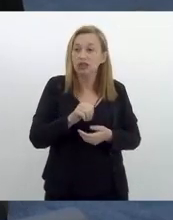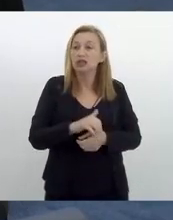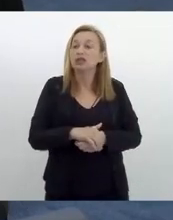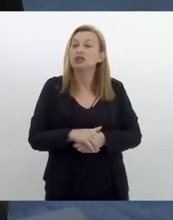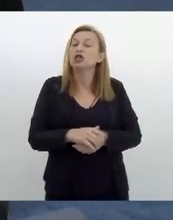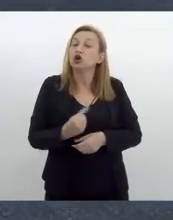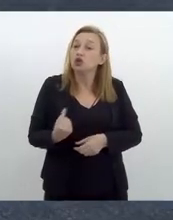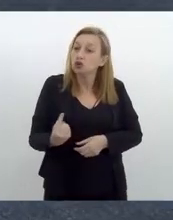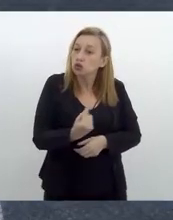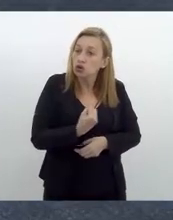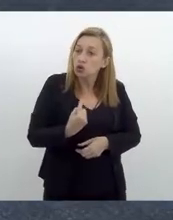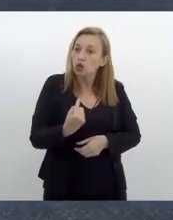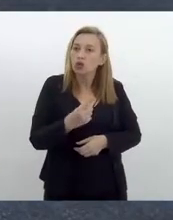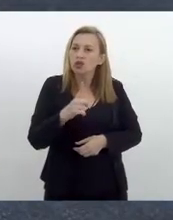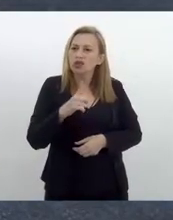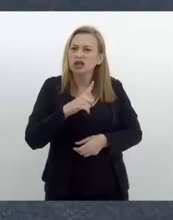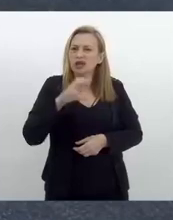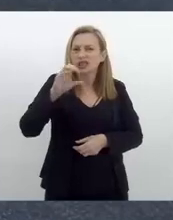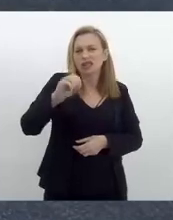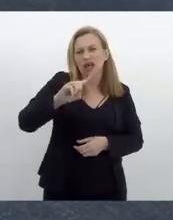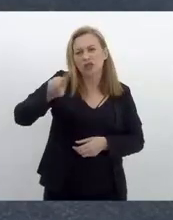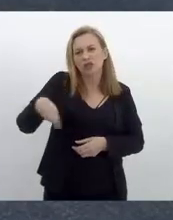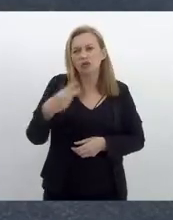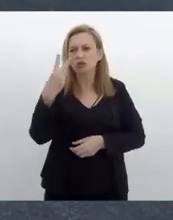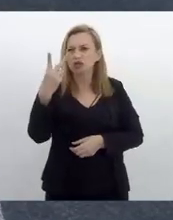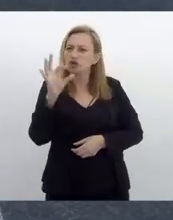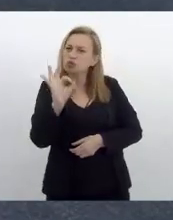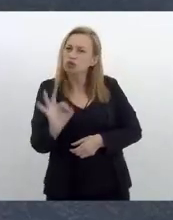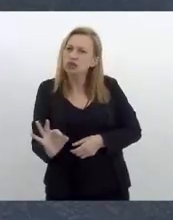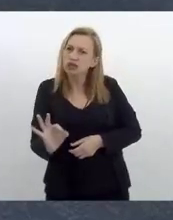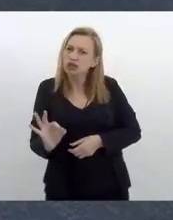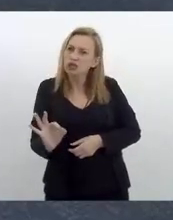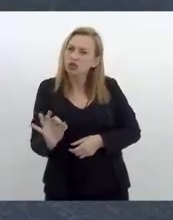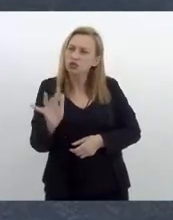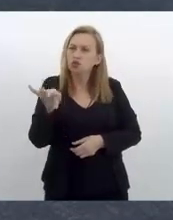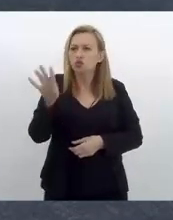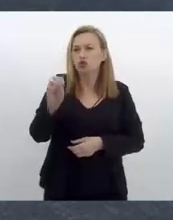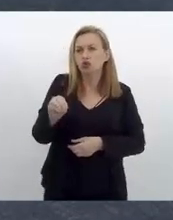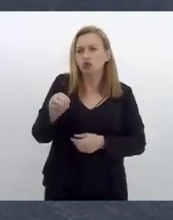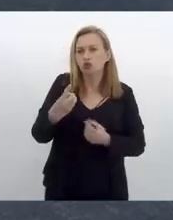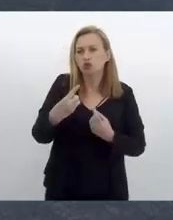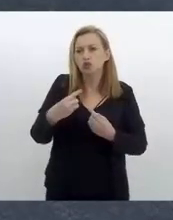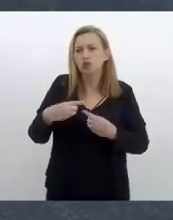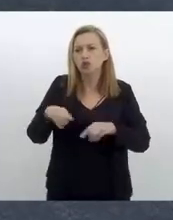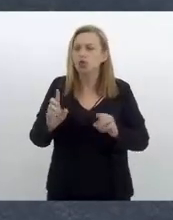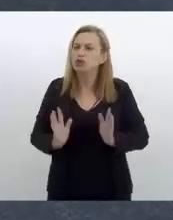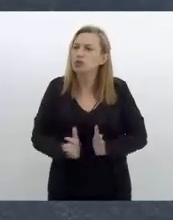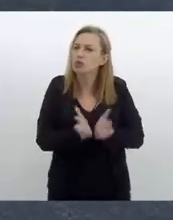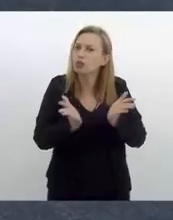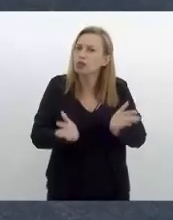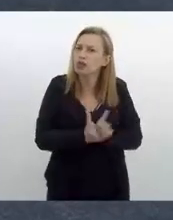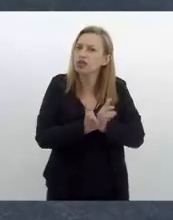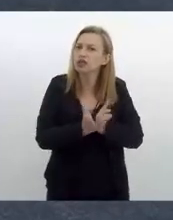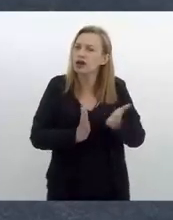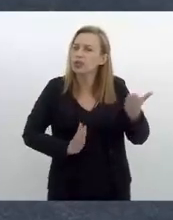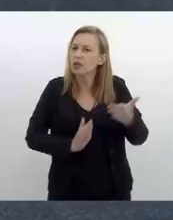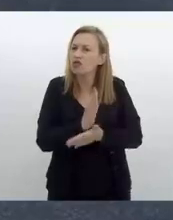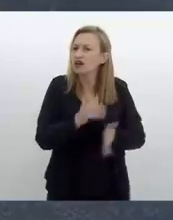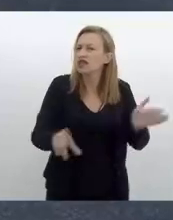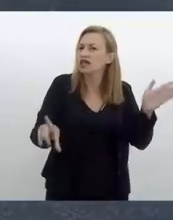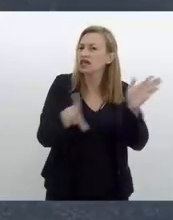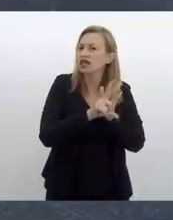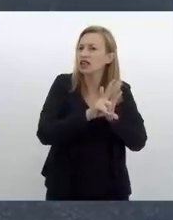Nós temos 0,2% do Fundo de Combate à Pobreza está aprovado em lei,